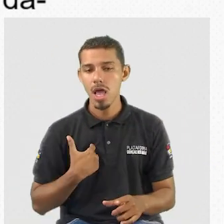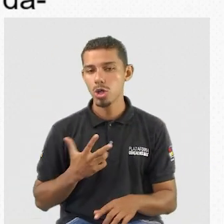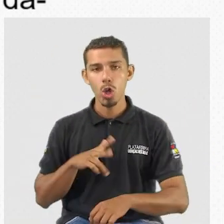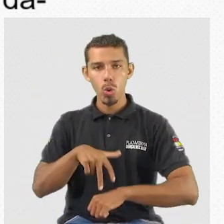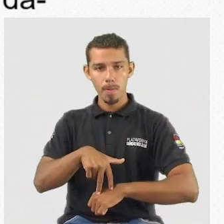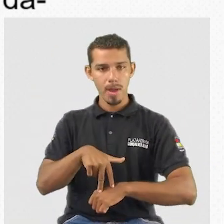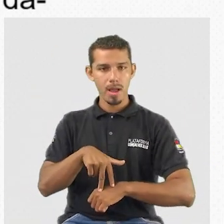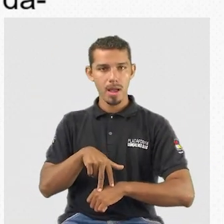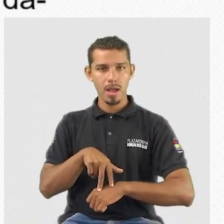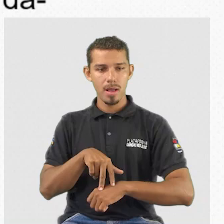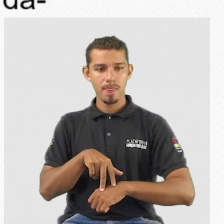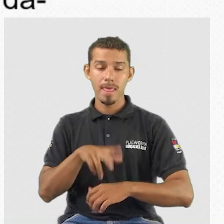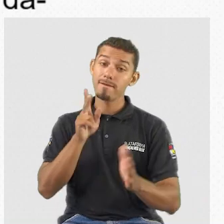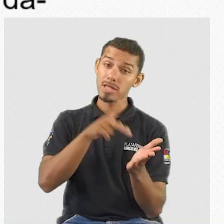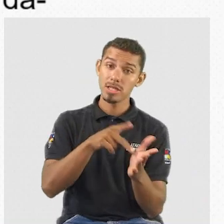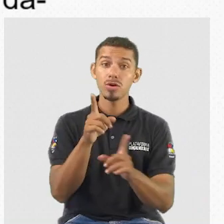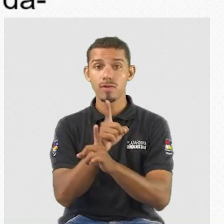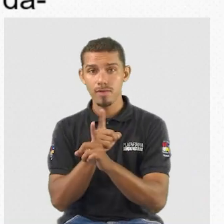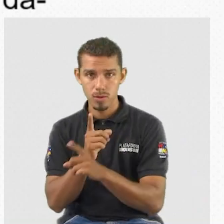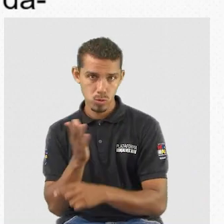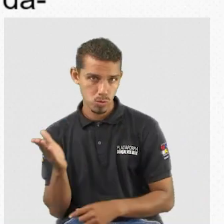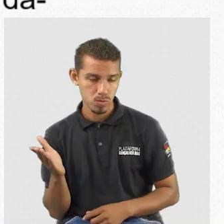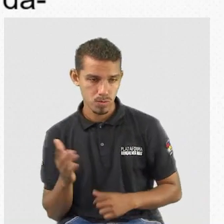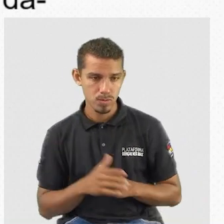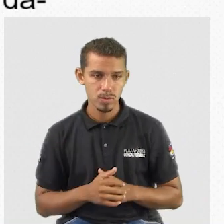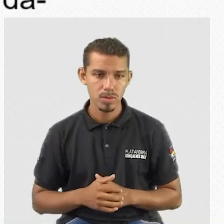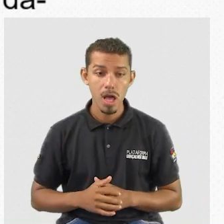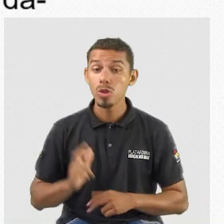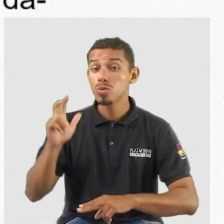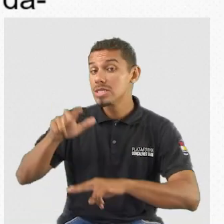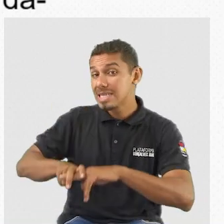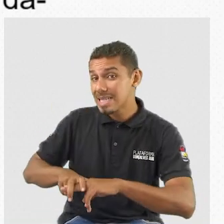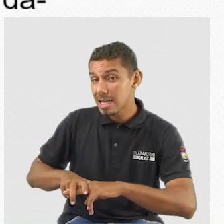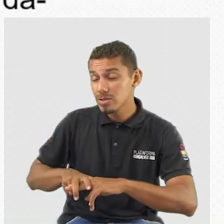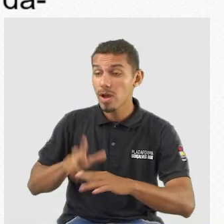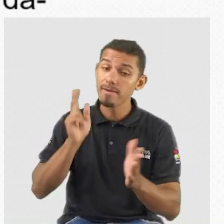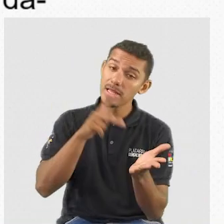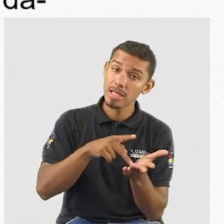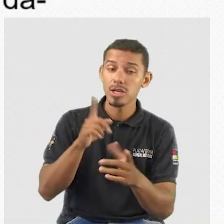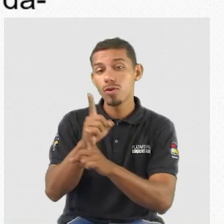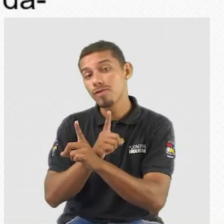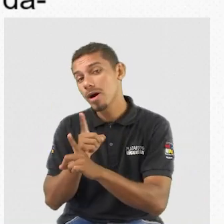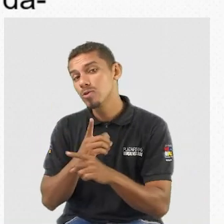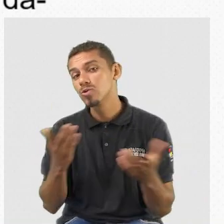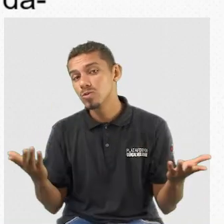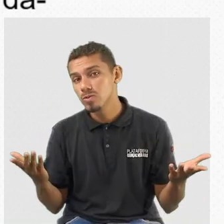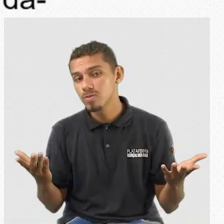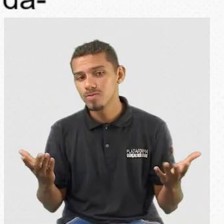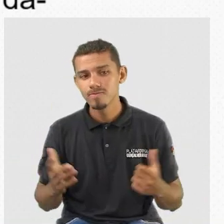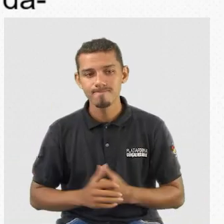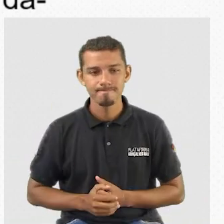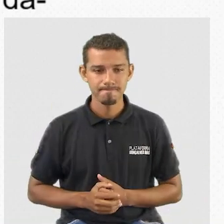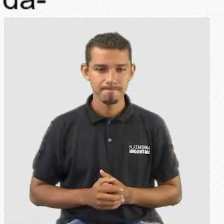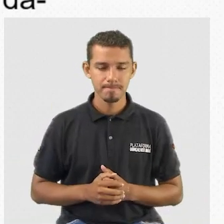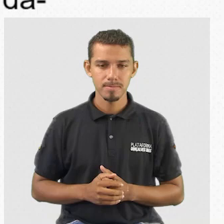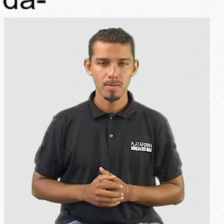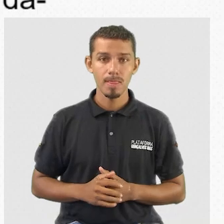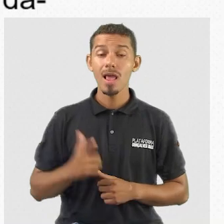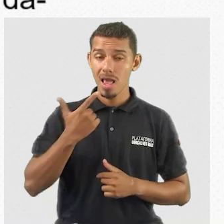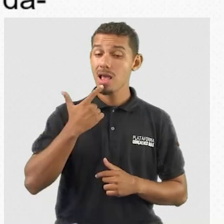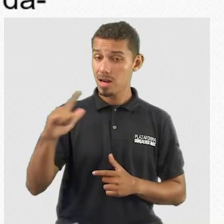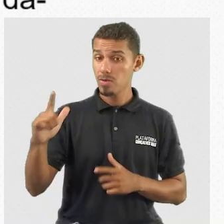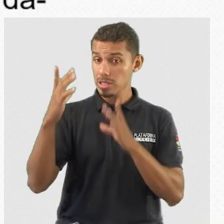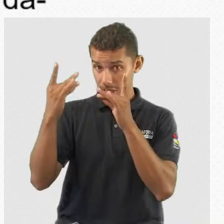pé, isso é verdadeiro ou falso. Eu estou sentado, isso é verdadeiro ou falso. Agora, isso é de